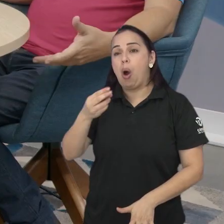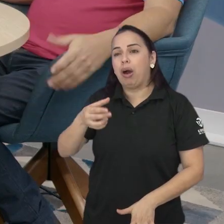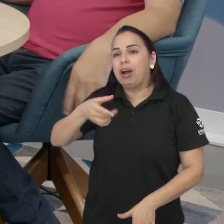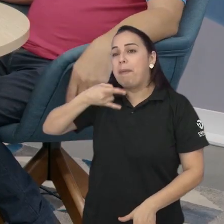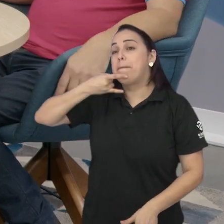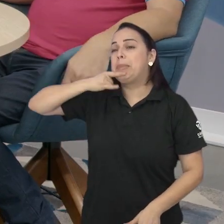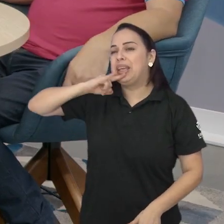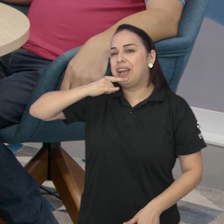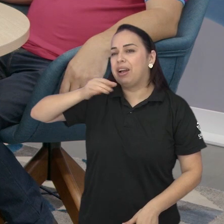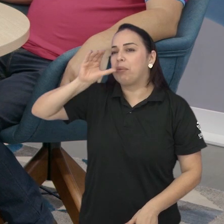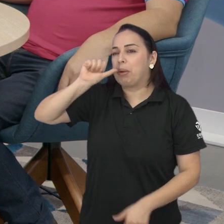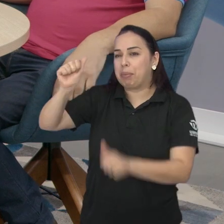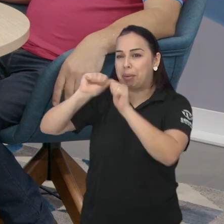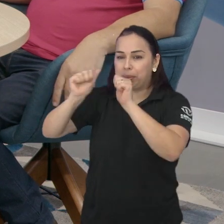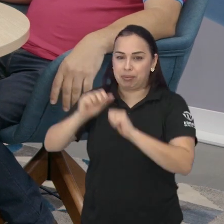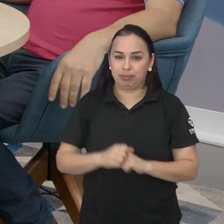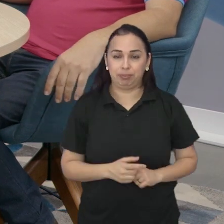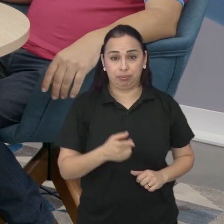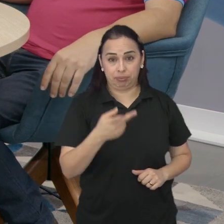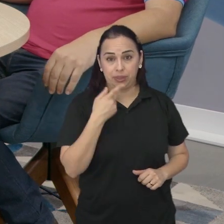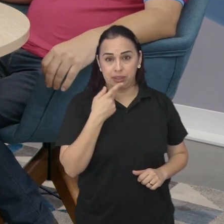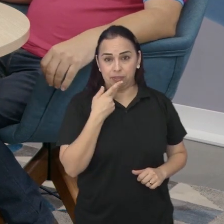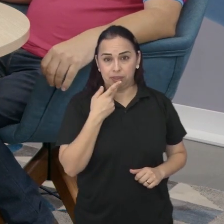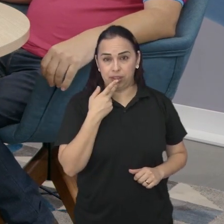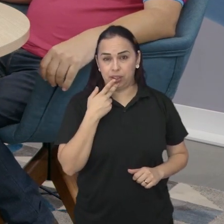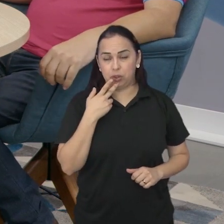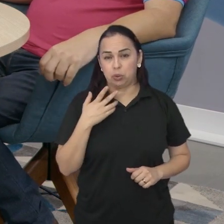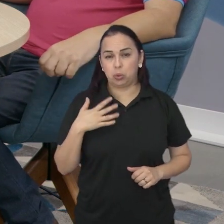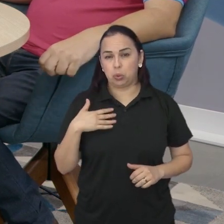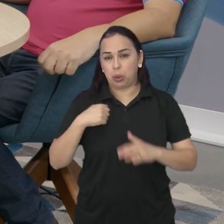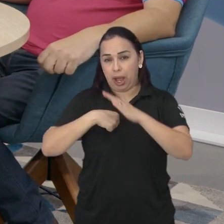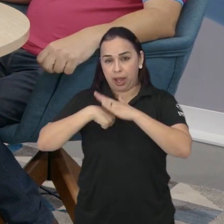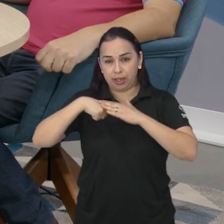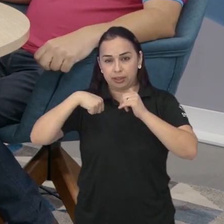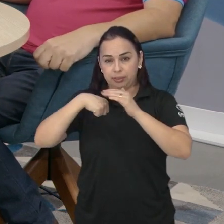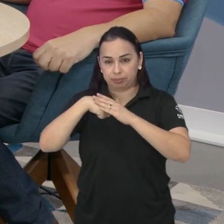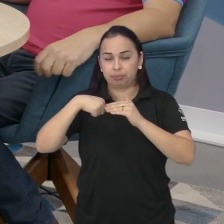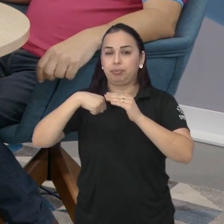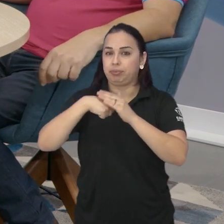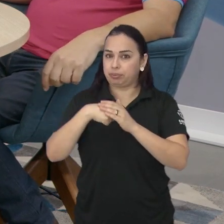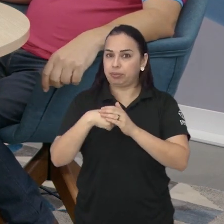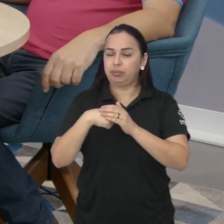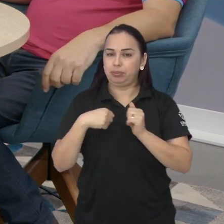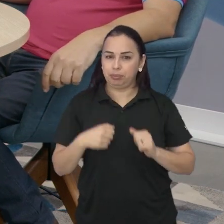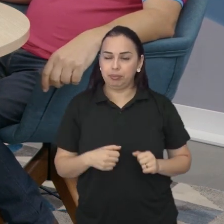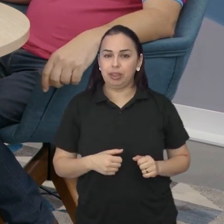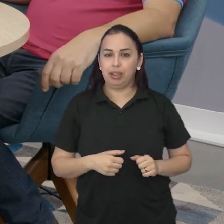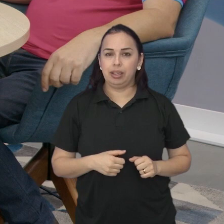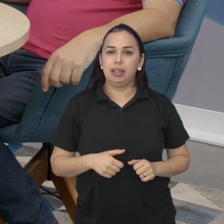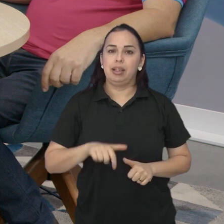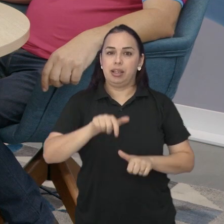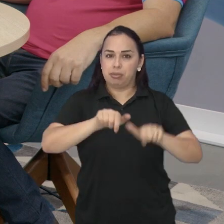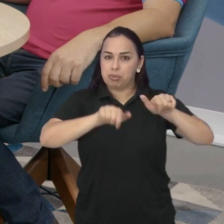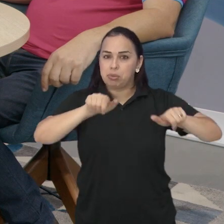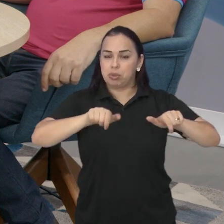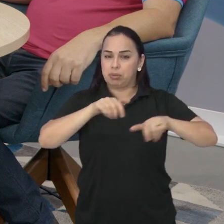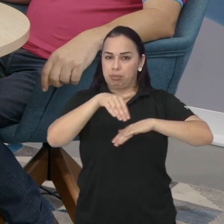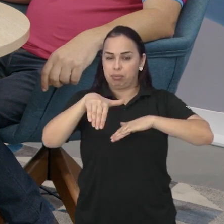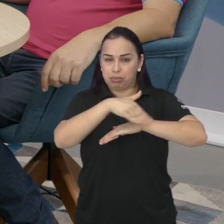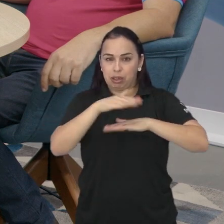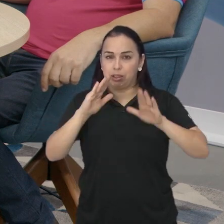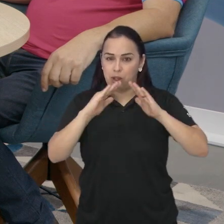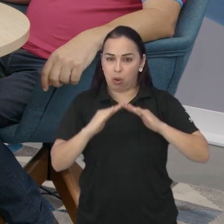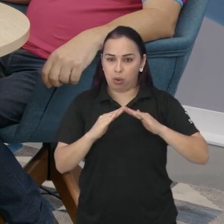alternativas, né? De sobreviver. Você falando do afeto, cada vez mais a população de rua, vocês percebem